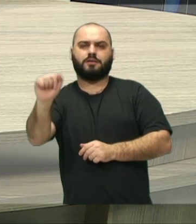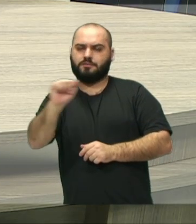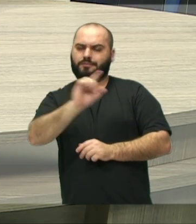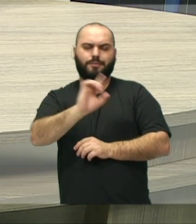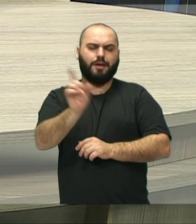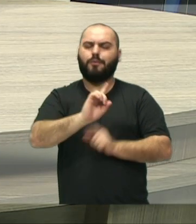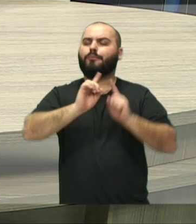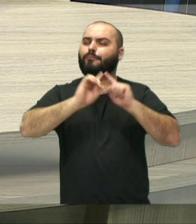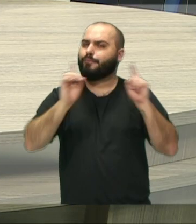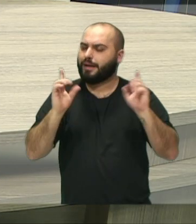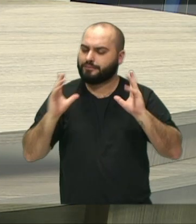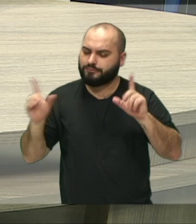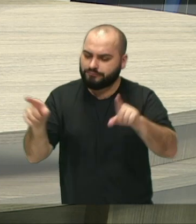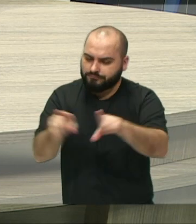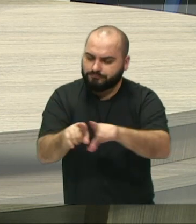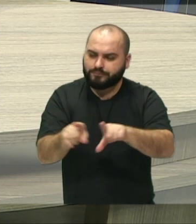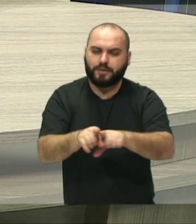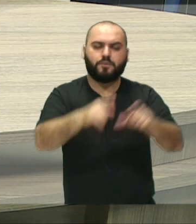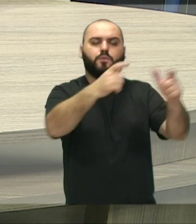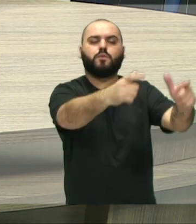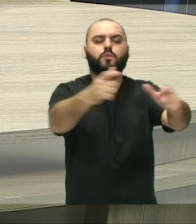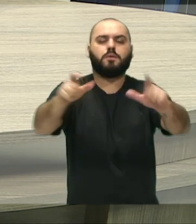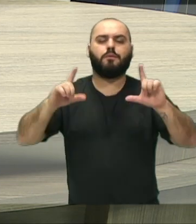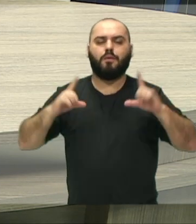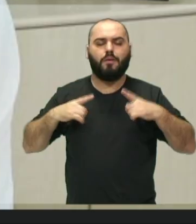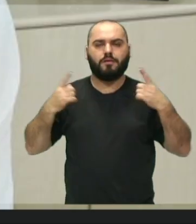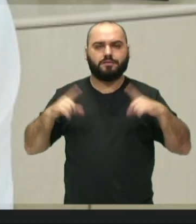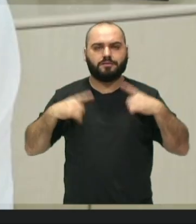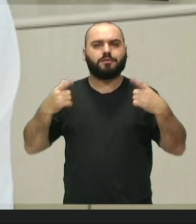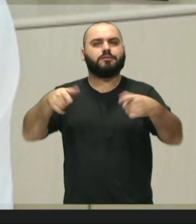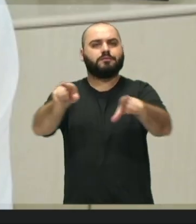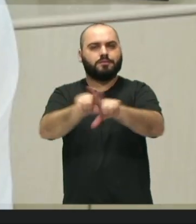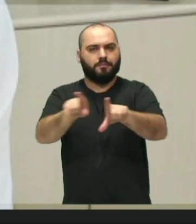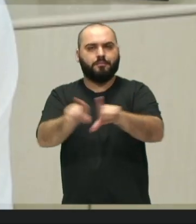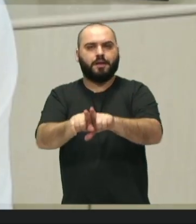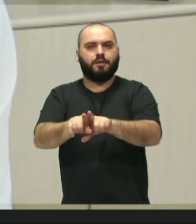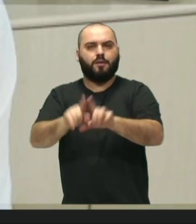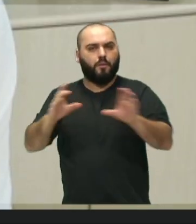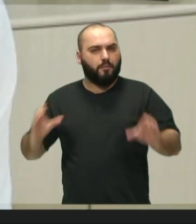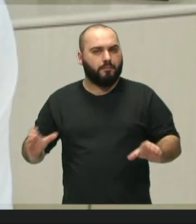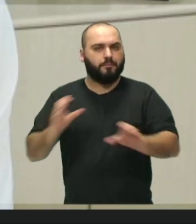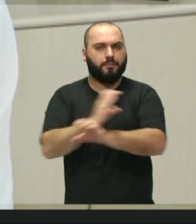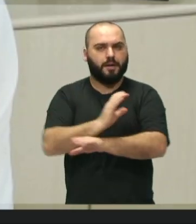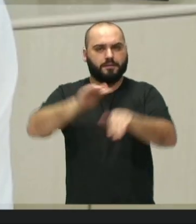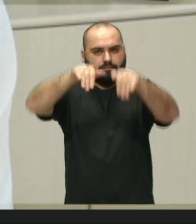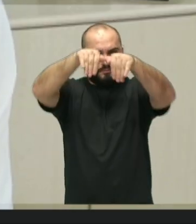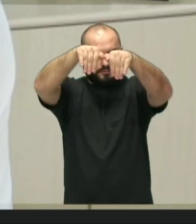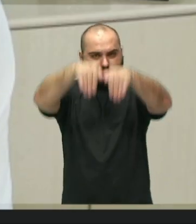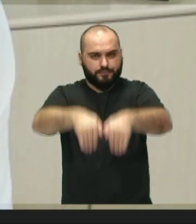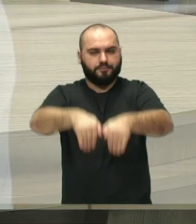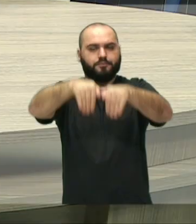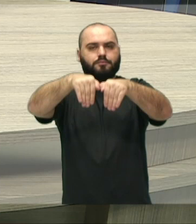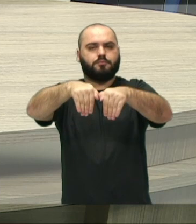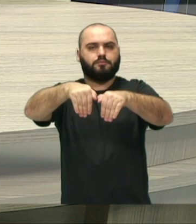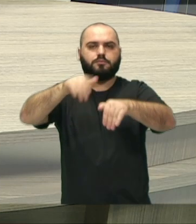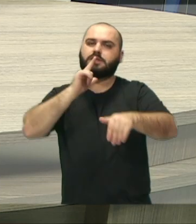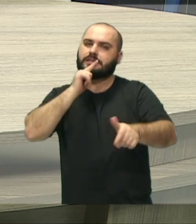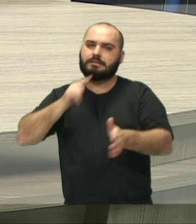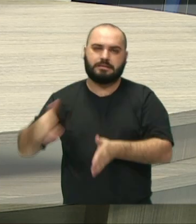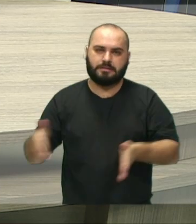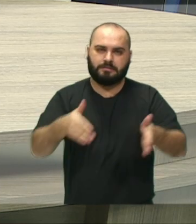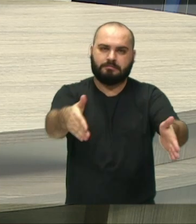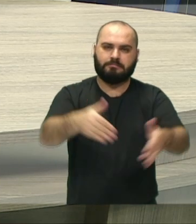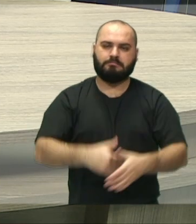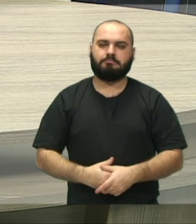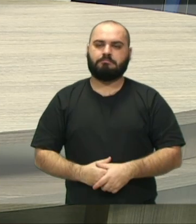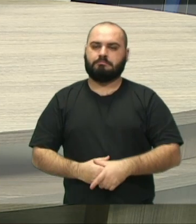a projeção de espaços de lazer por ali e, por fim, a automação completa da barragem do Rio Itajaí-Mirim. Muito trabalho ainda